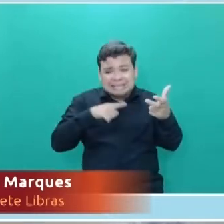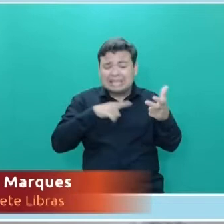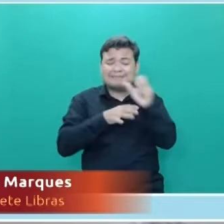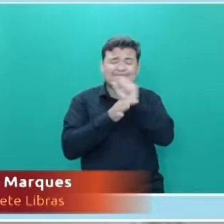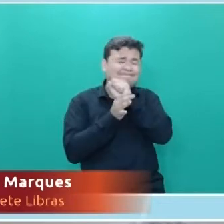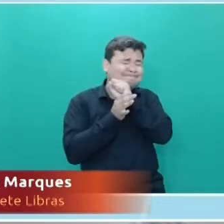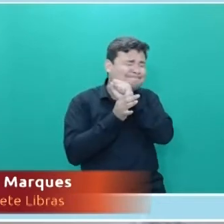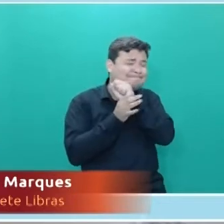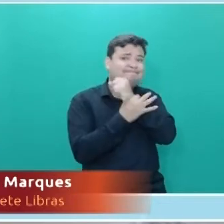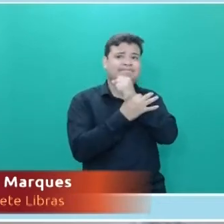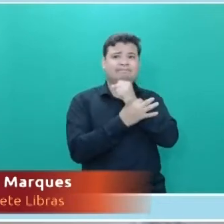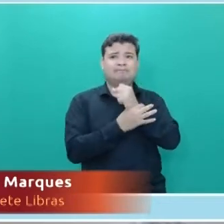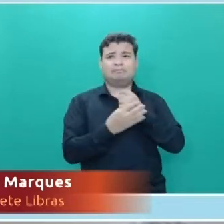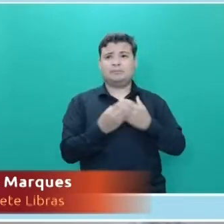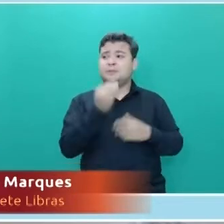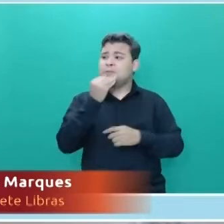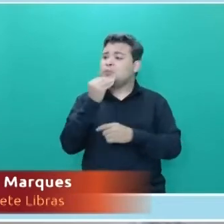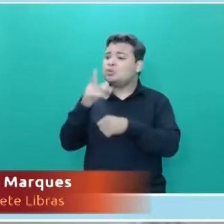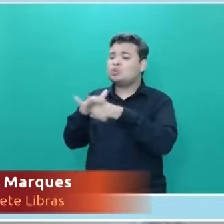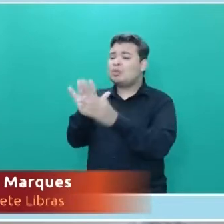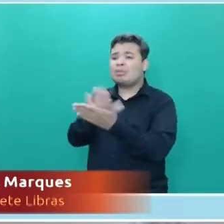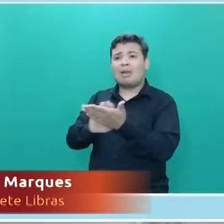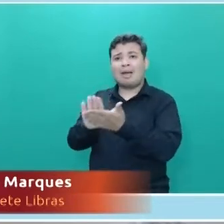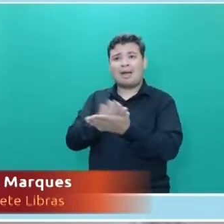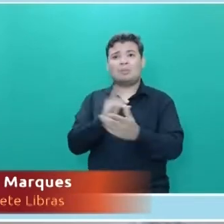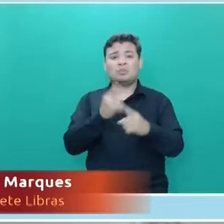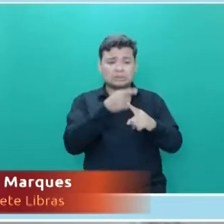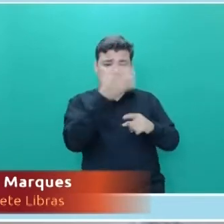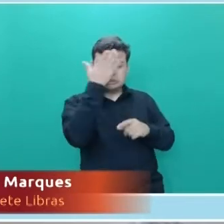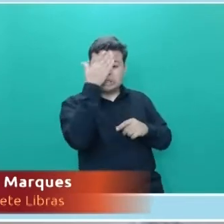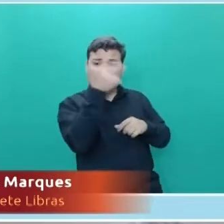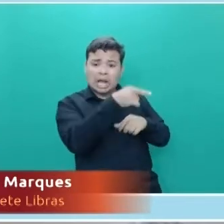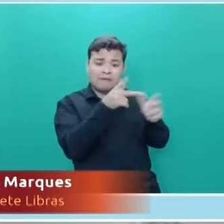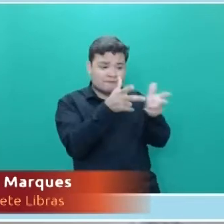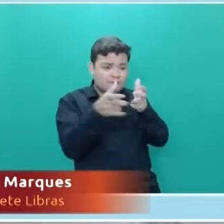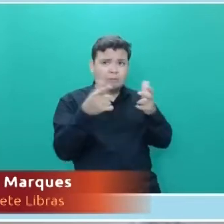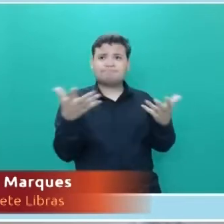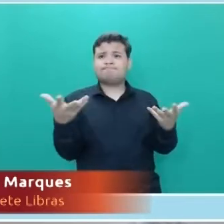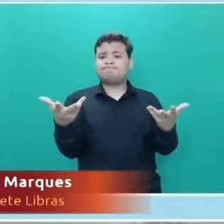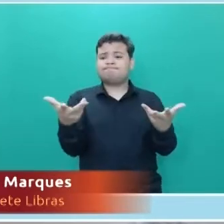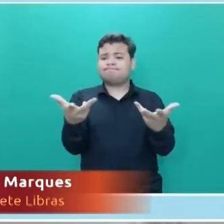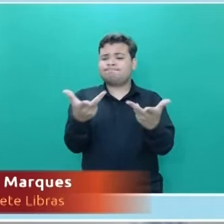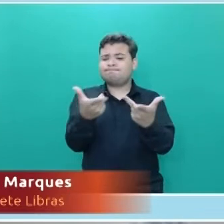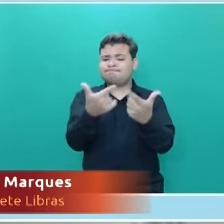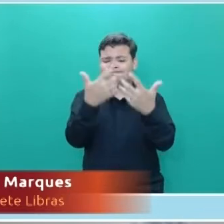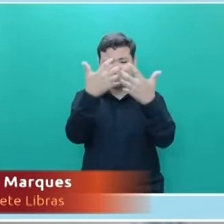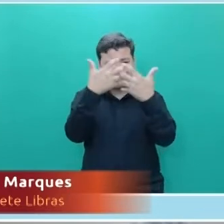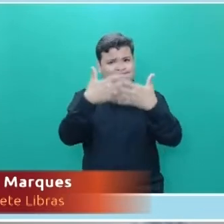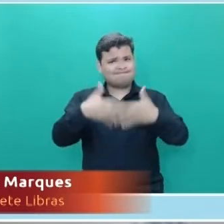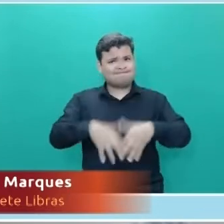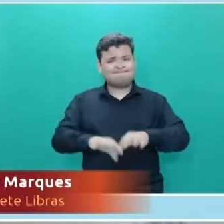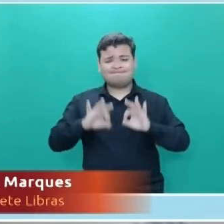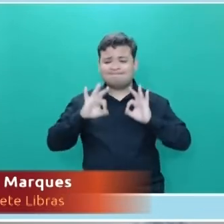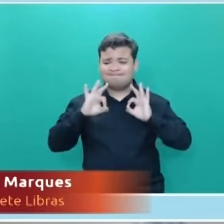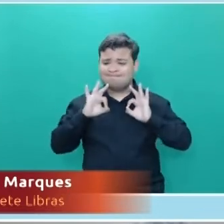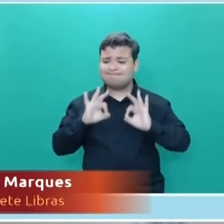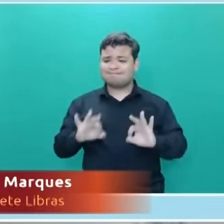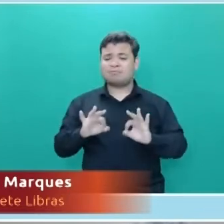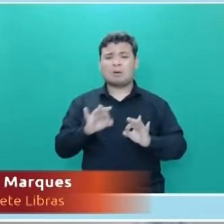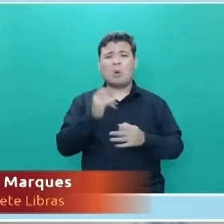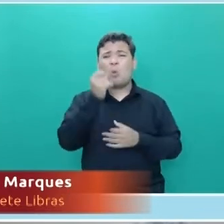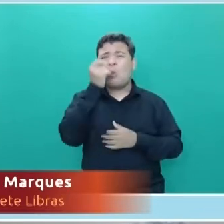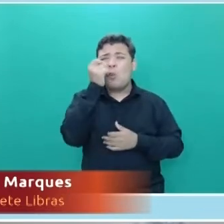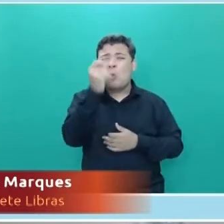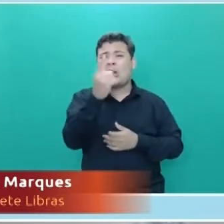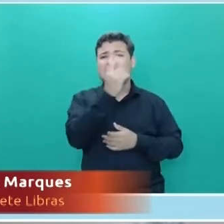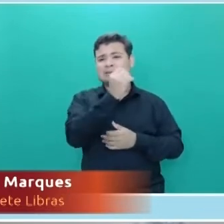tempo consagrada, né, que de fato tem uma eficácia e uma efetividade quase